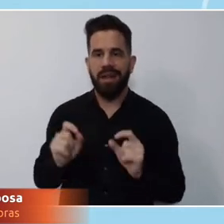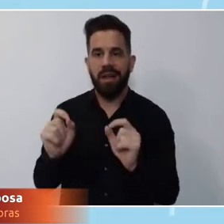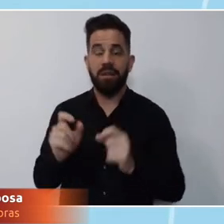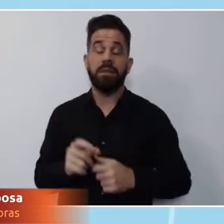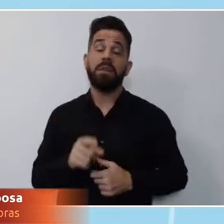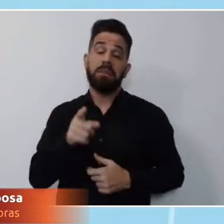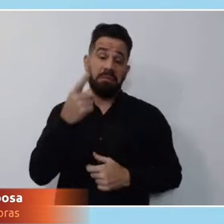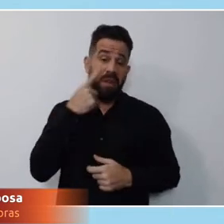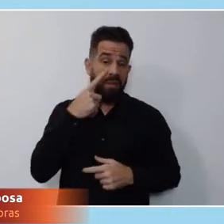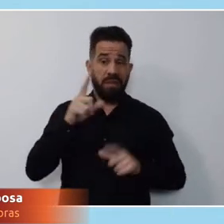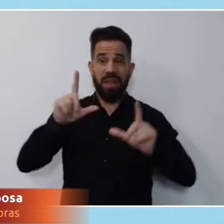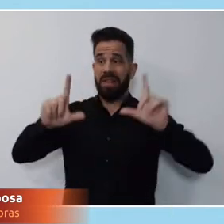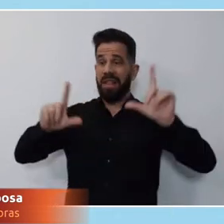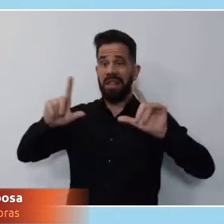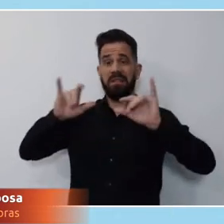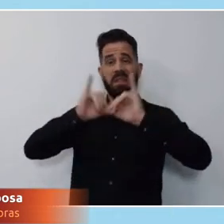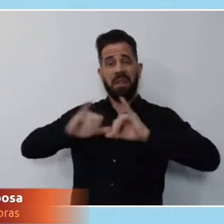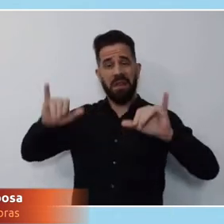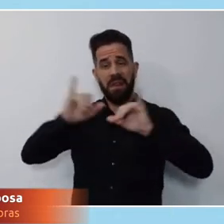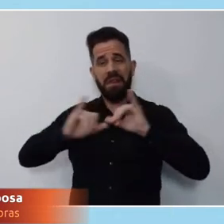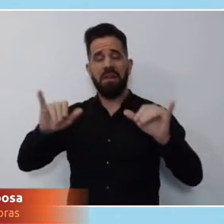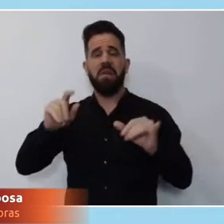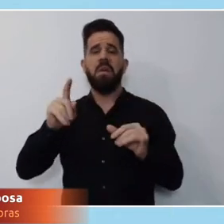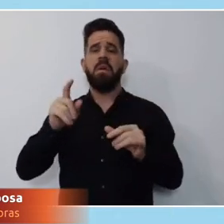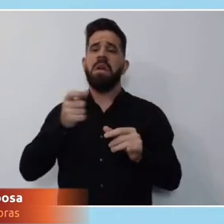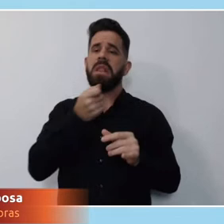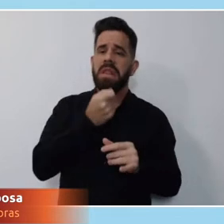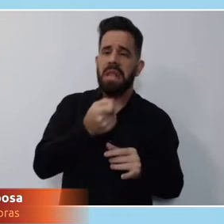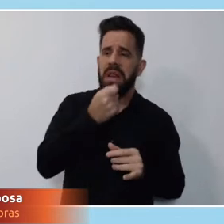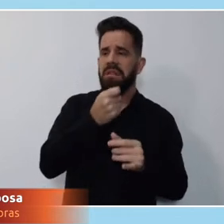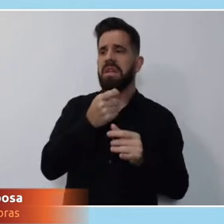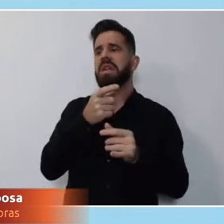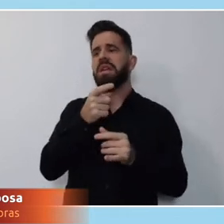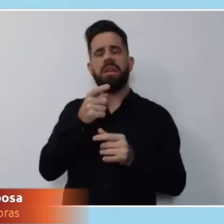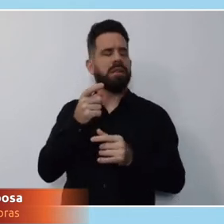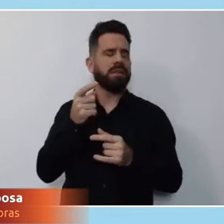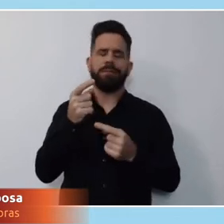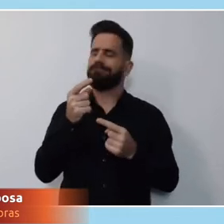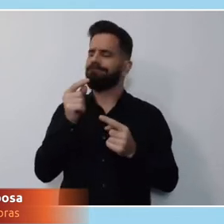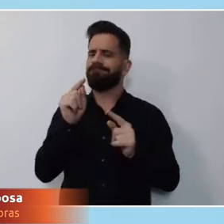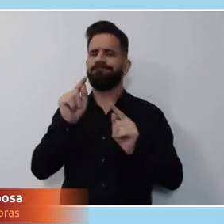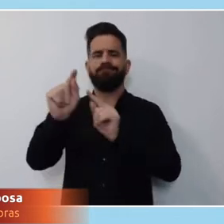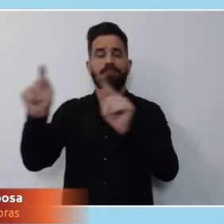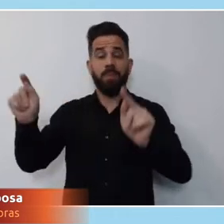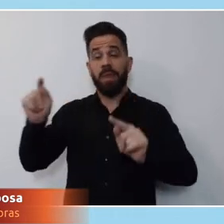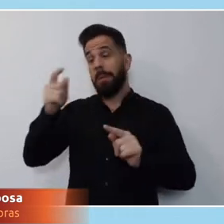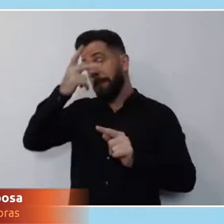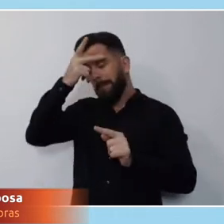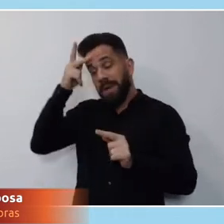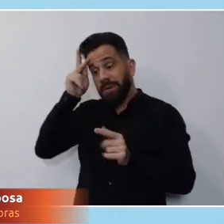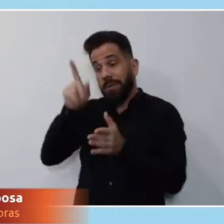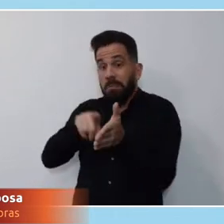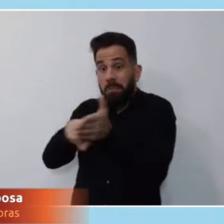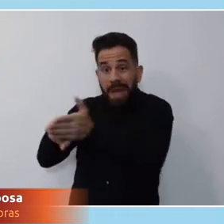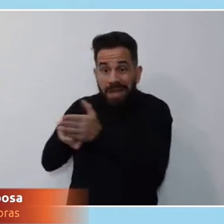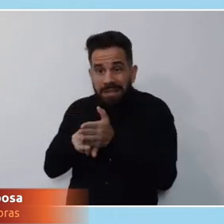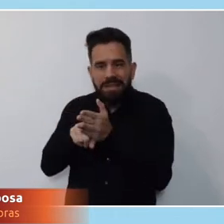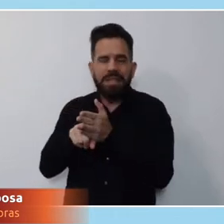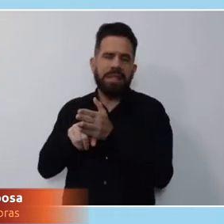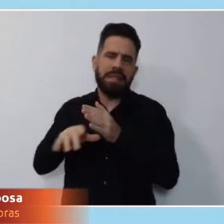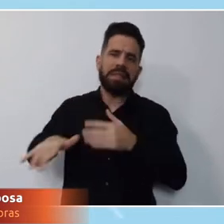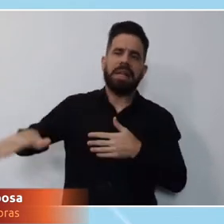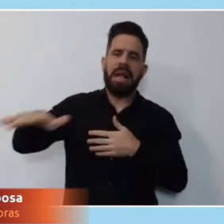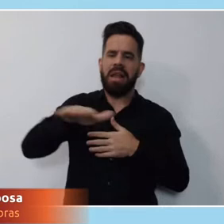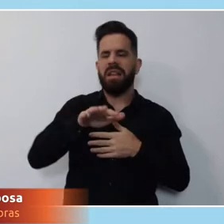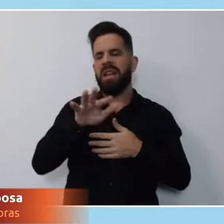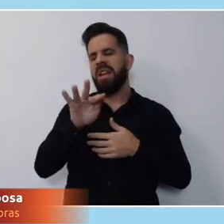entrevistas, os pesquisadores do INCA, da Fiocruz, estão extremamente preocupados com esse projeto de lei. Porque se nós consumimos